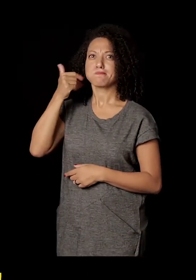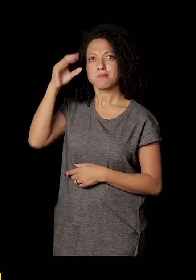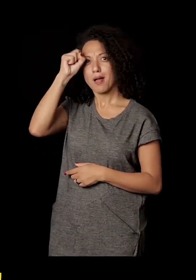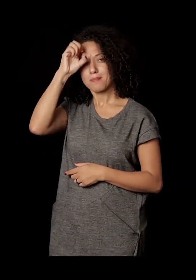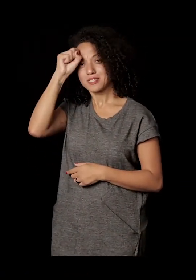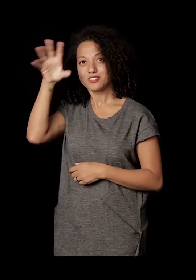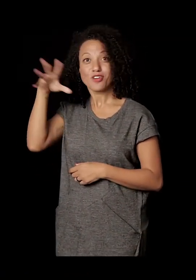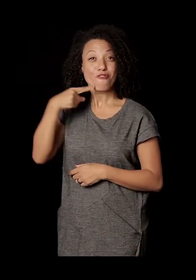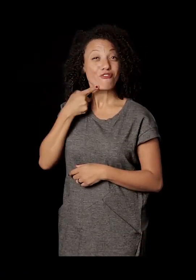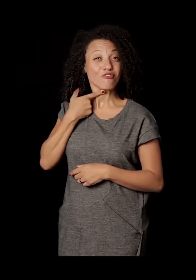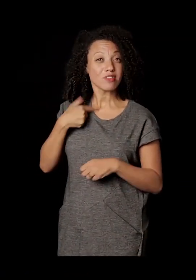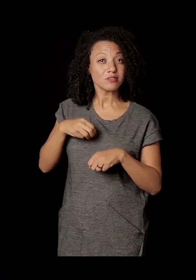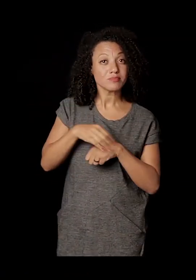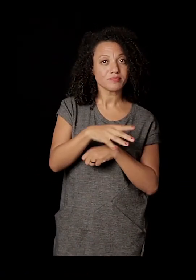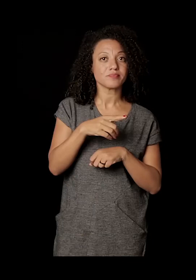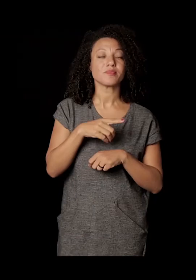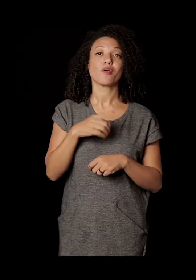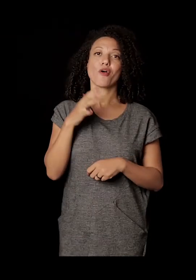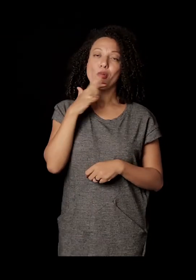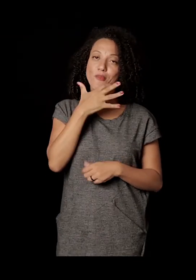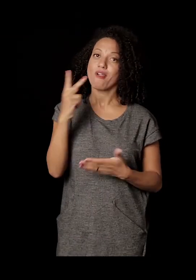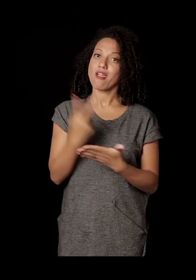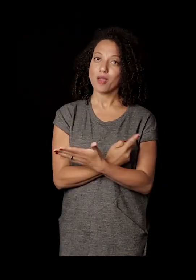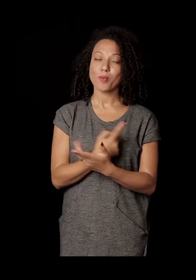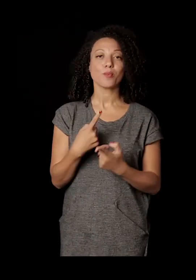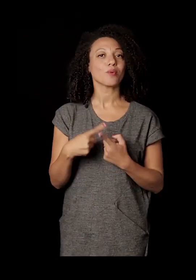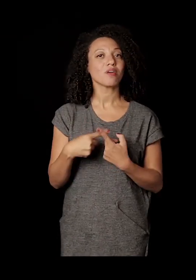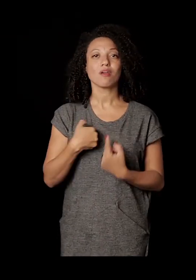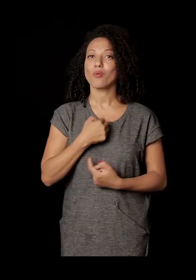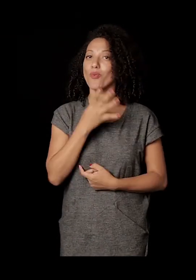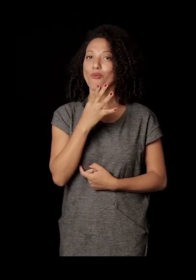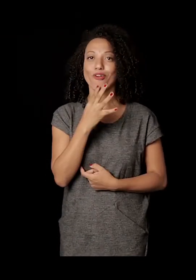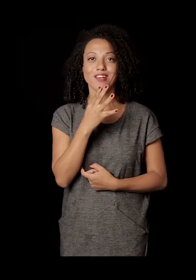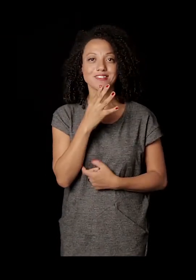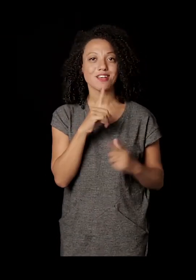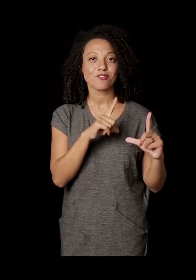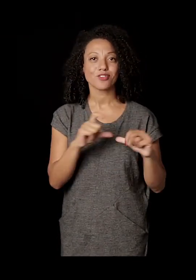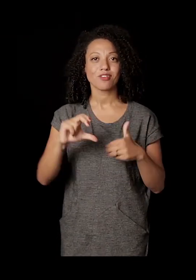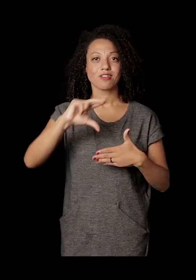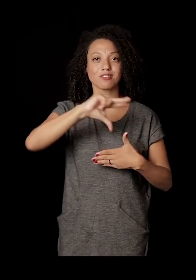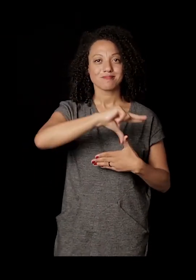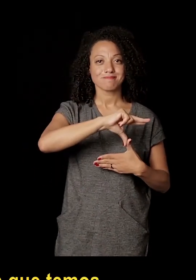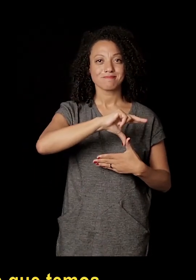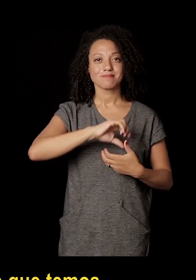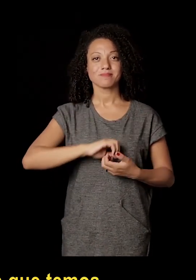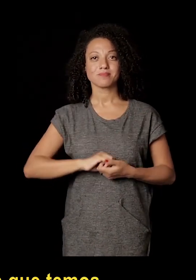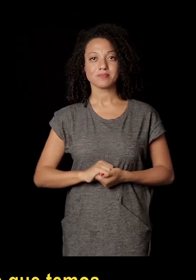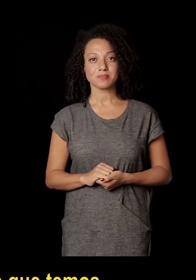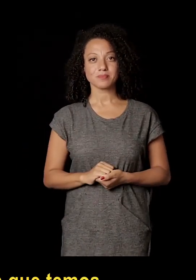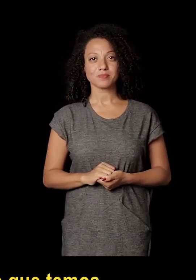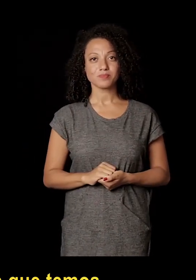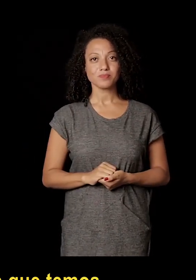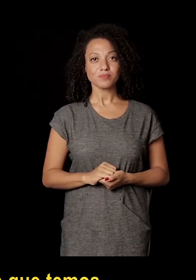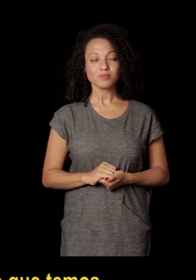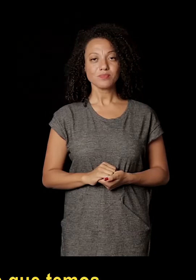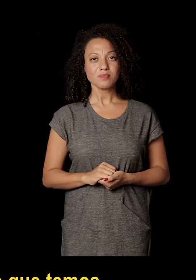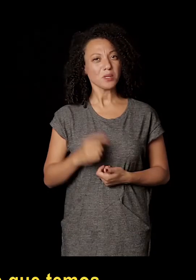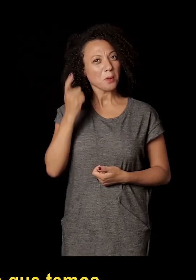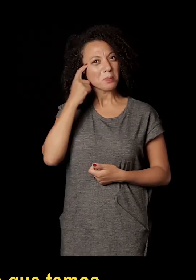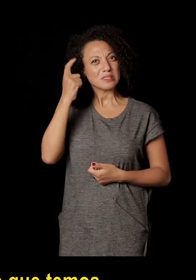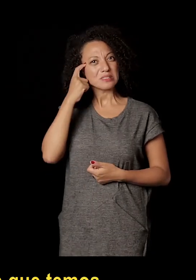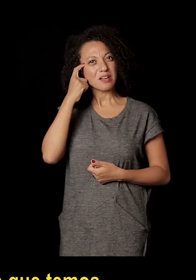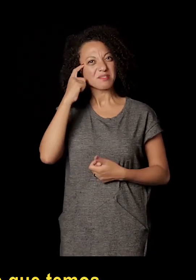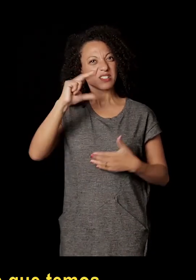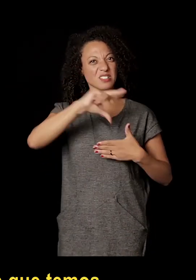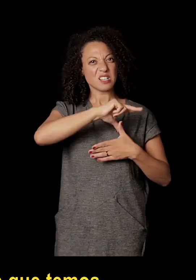error. Porque no conocía la fotografía latinoamericana. Yo tenía esa idea colonialista que